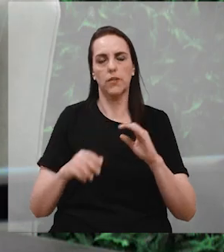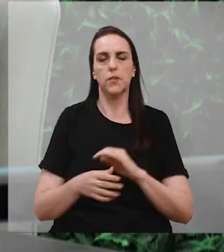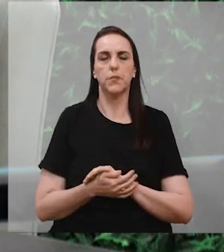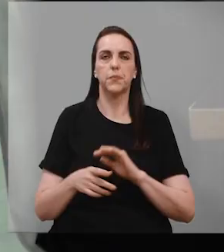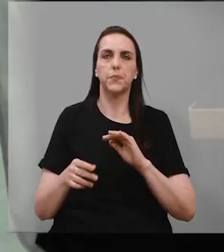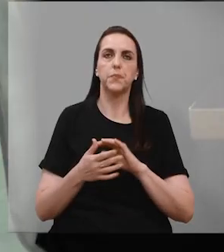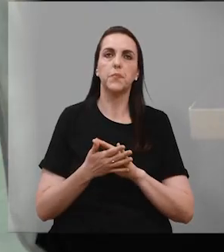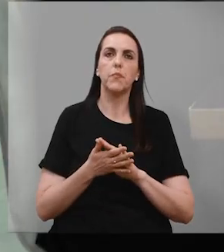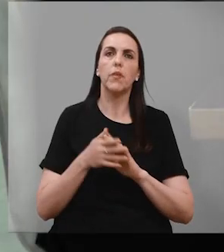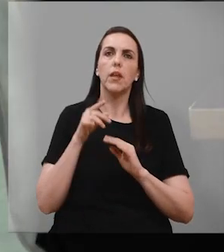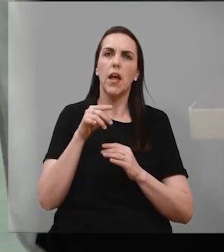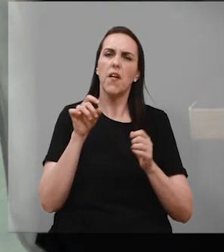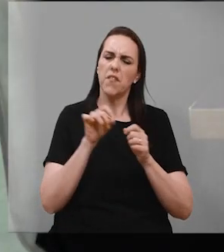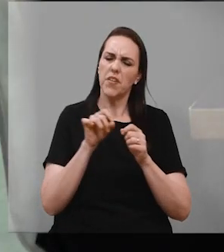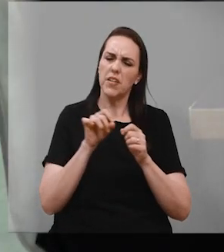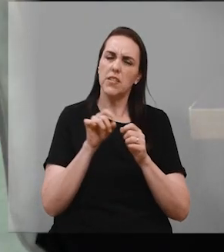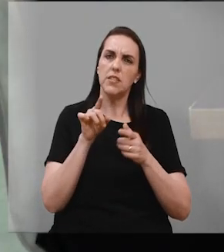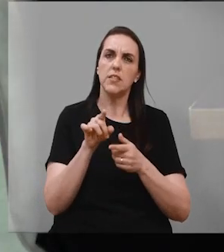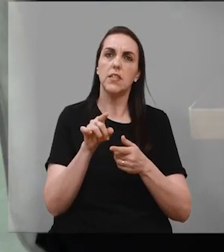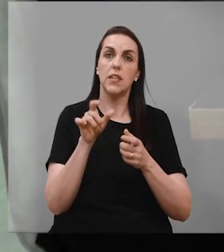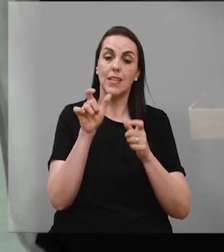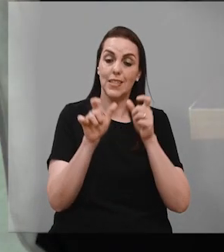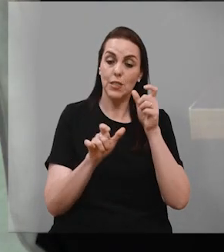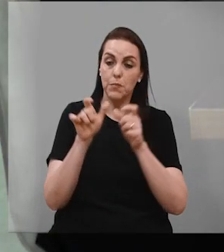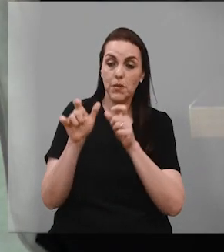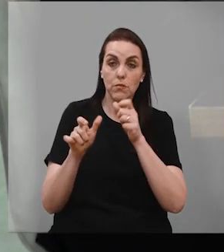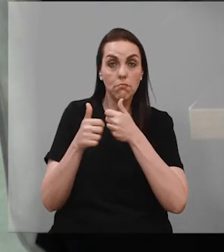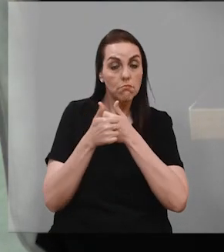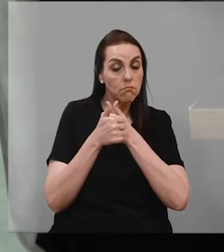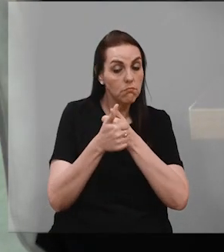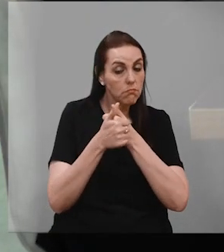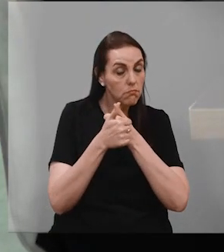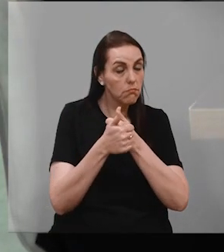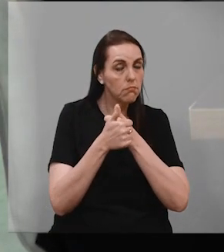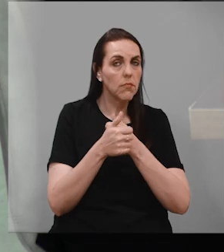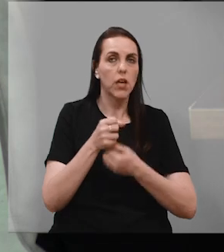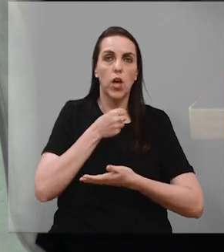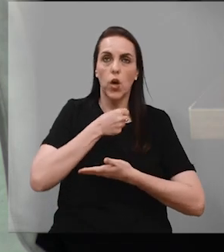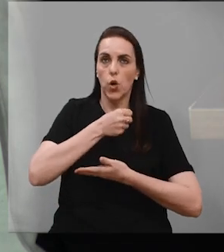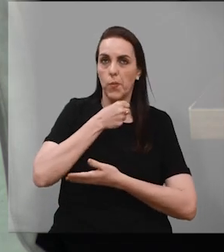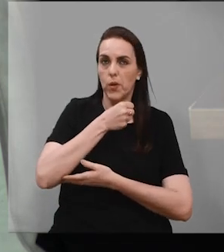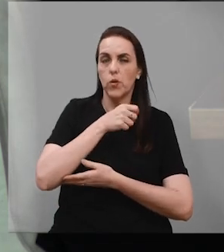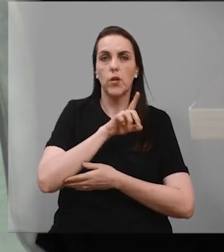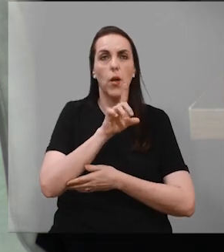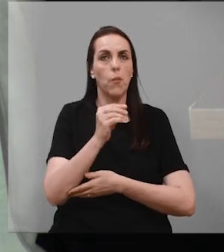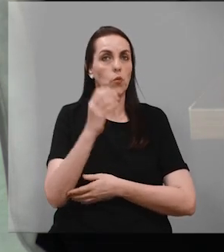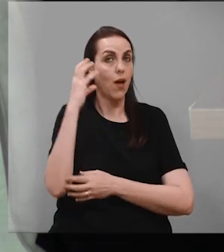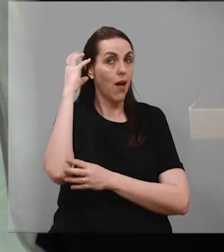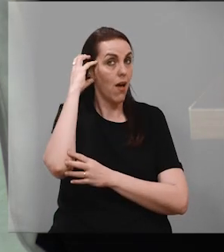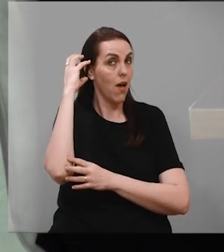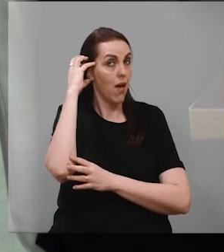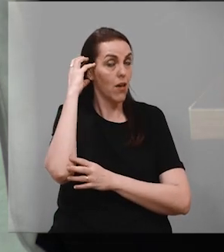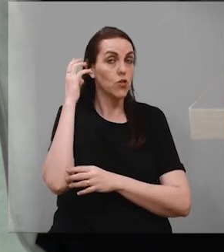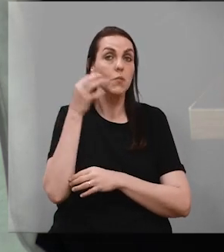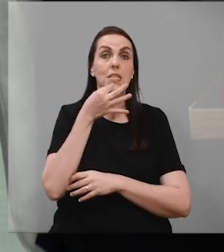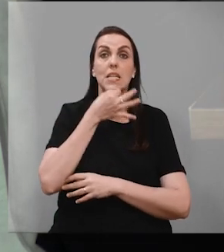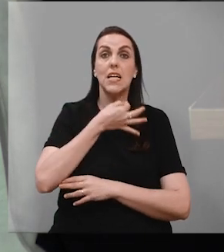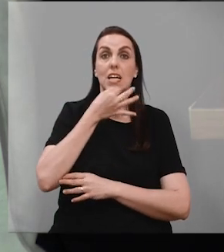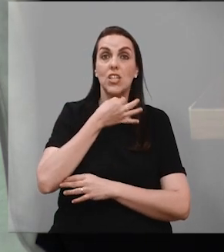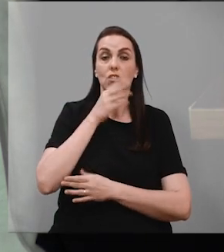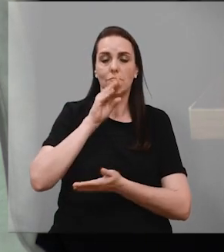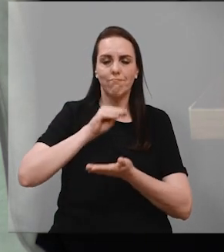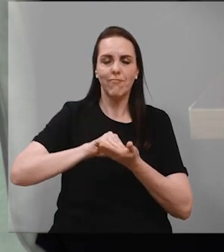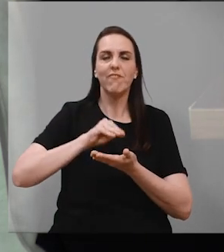E tem isso, né? Às vezes as pessoas acompanham essas coberturas, né? Muito por rádio, mas em Caxias tinha